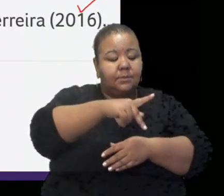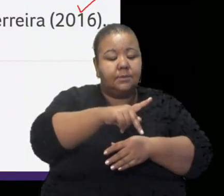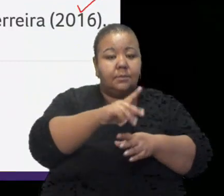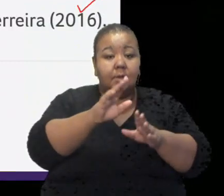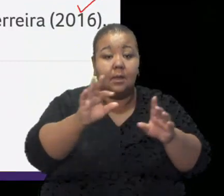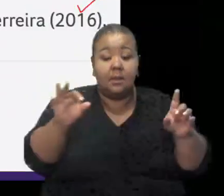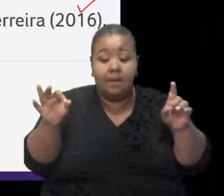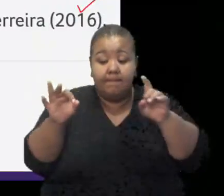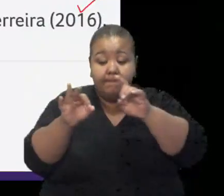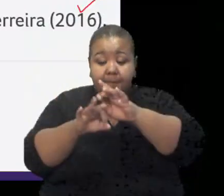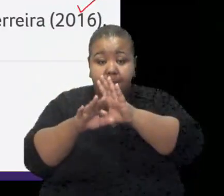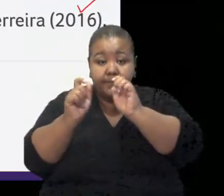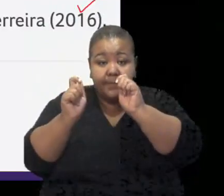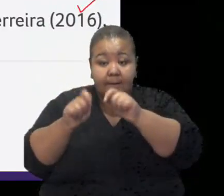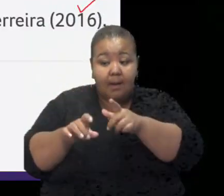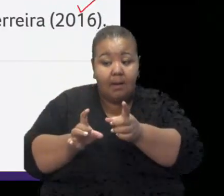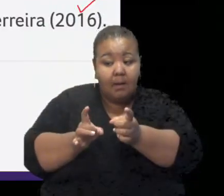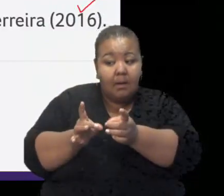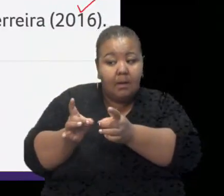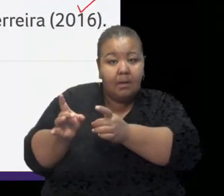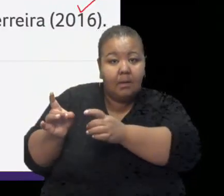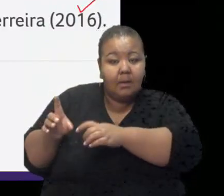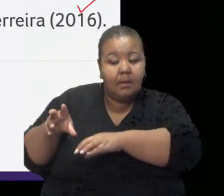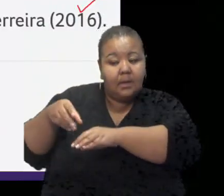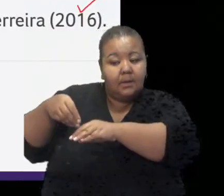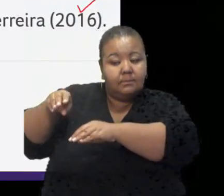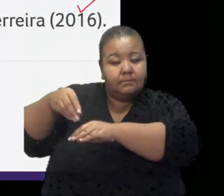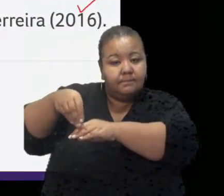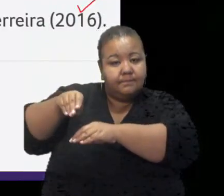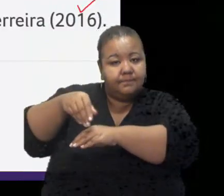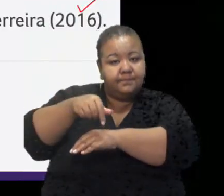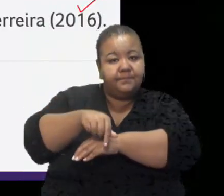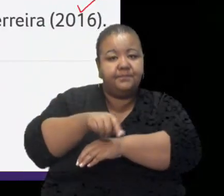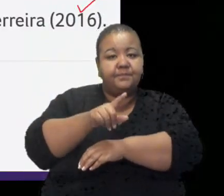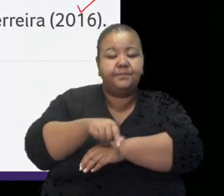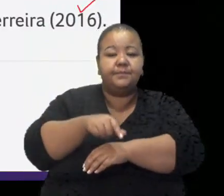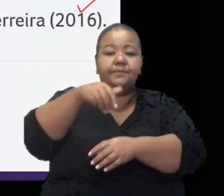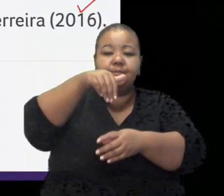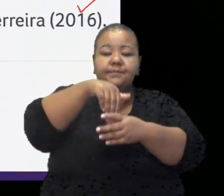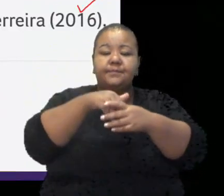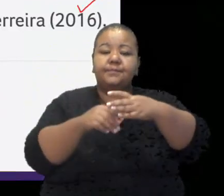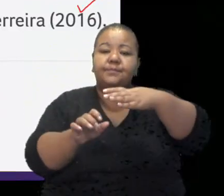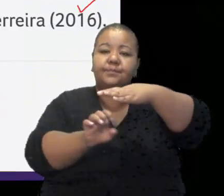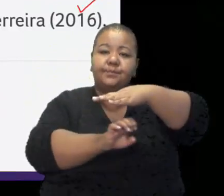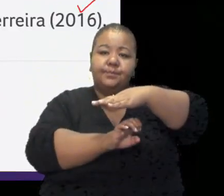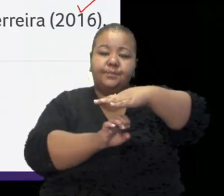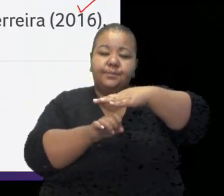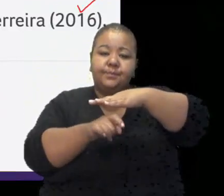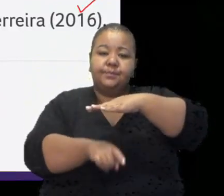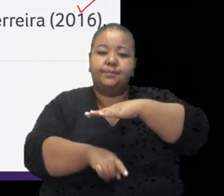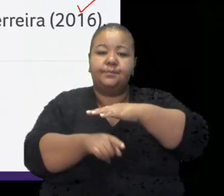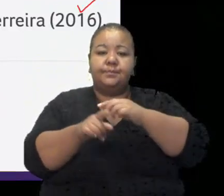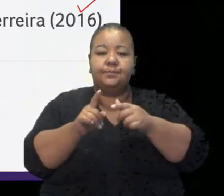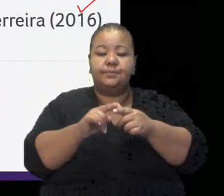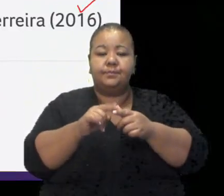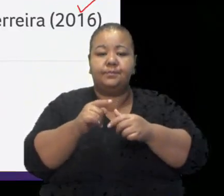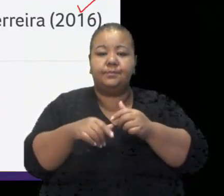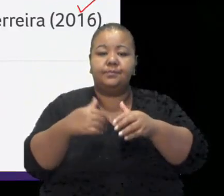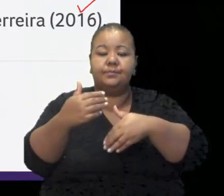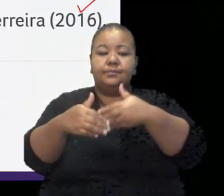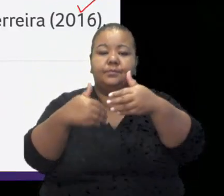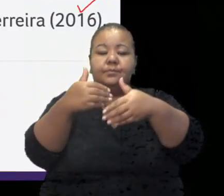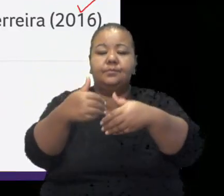disponibilização para venda e distribuição. Então, em uma empresa, né, mais especificamente dentro do